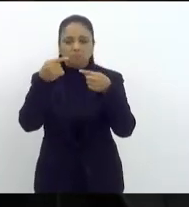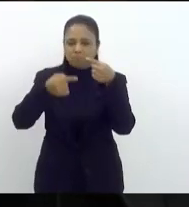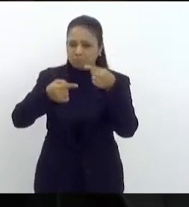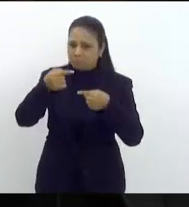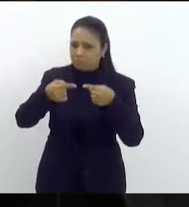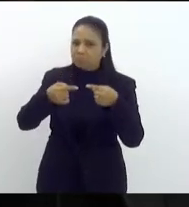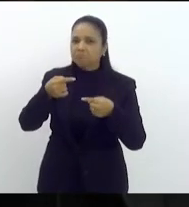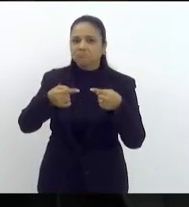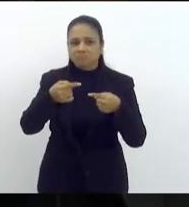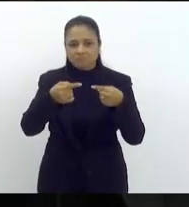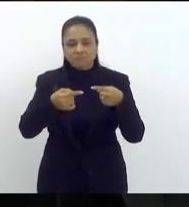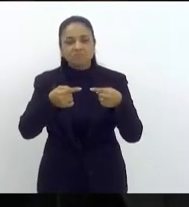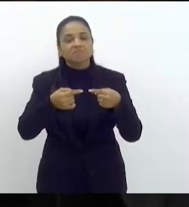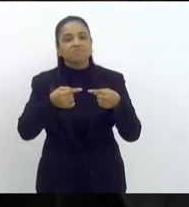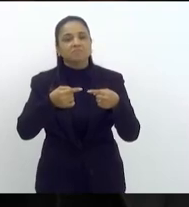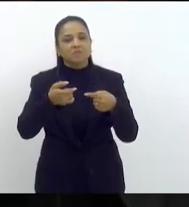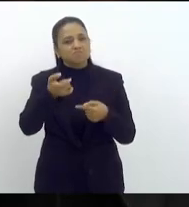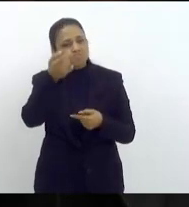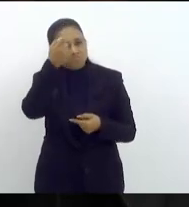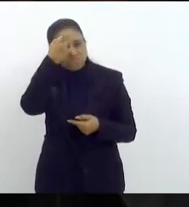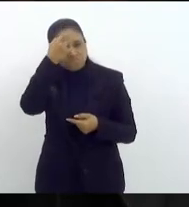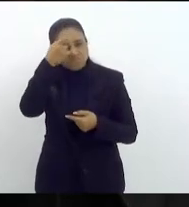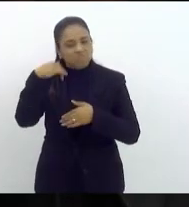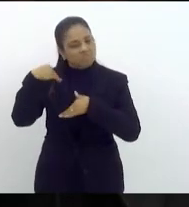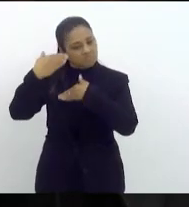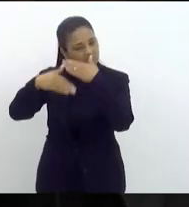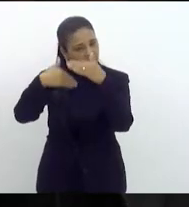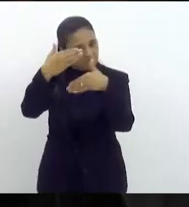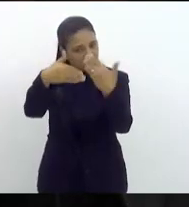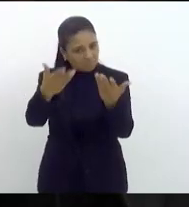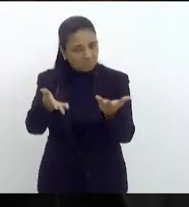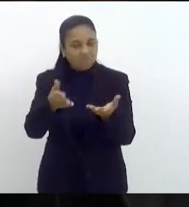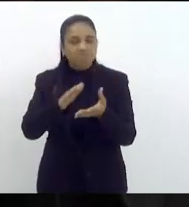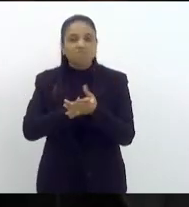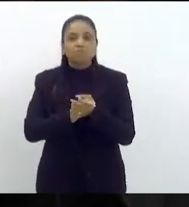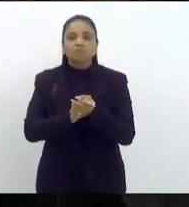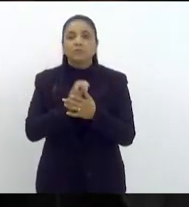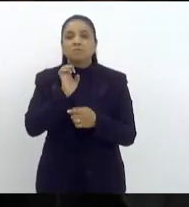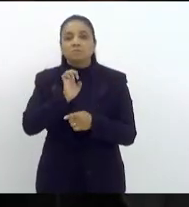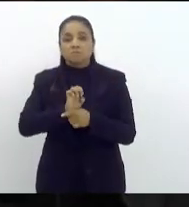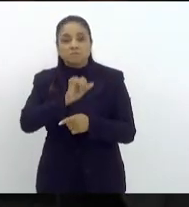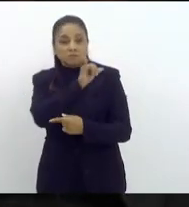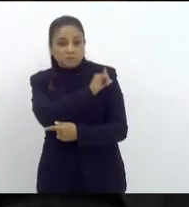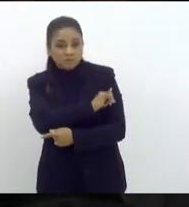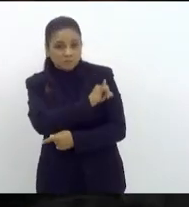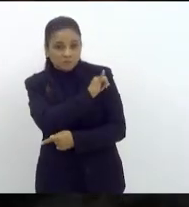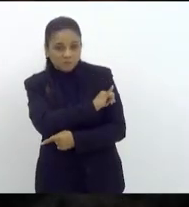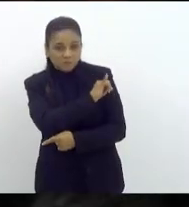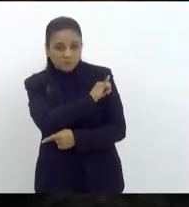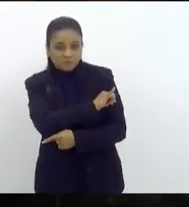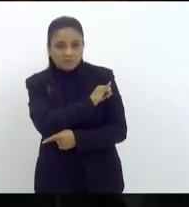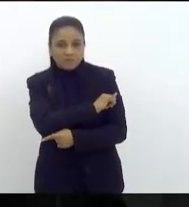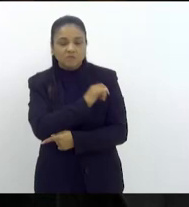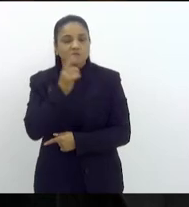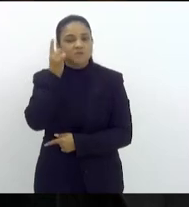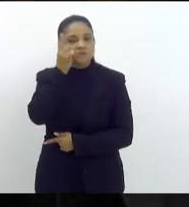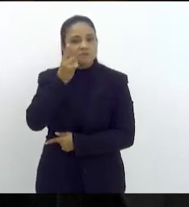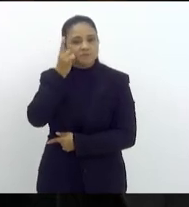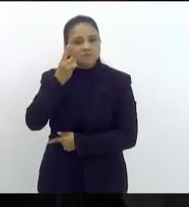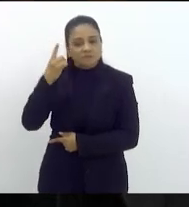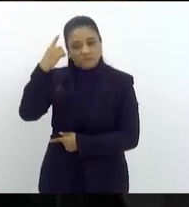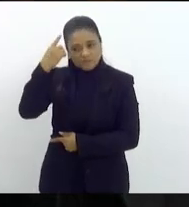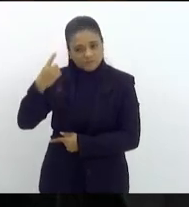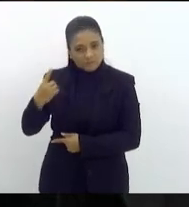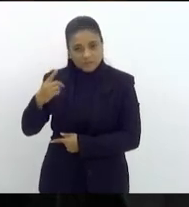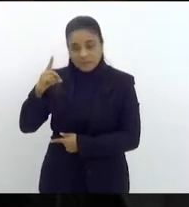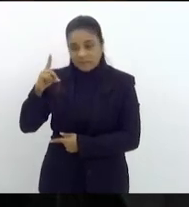acho que a racionalidade vai avançar o Rio de Janeiro deputada Dani Monteiro